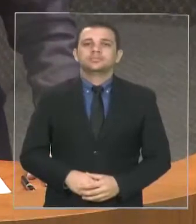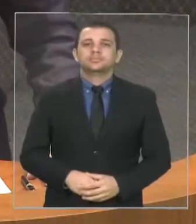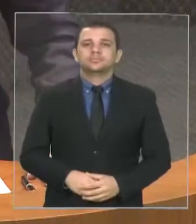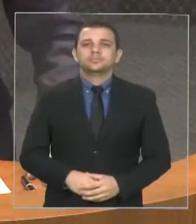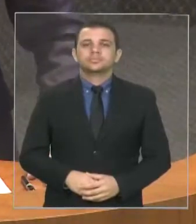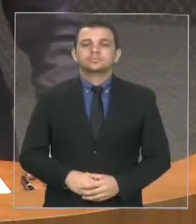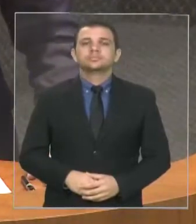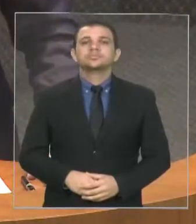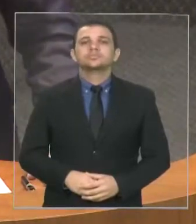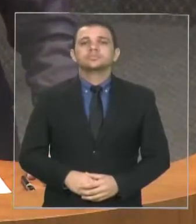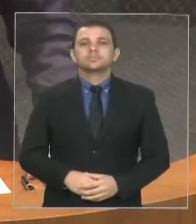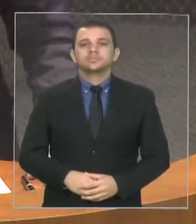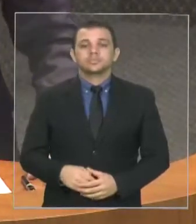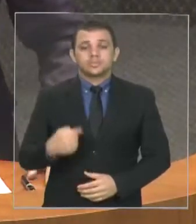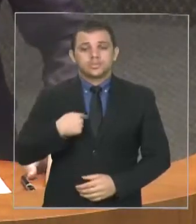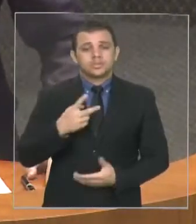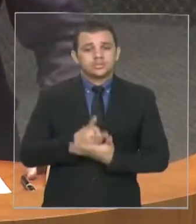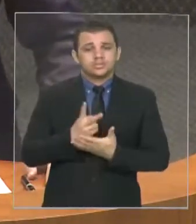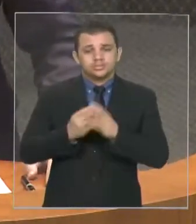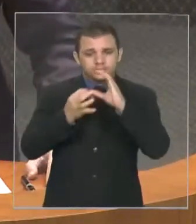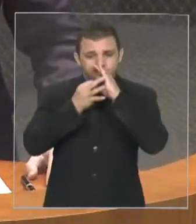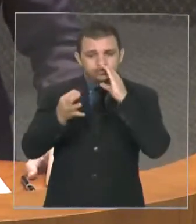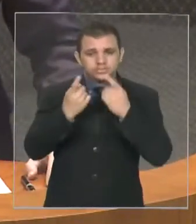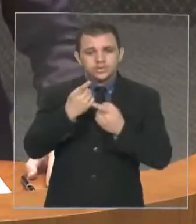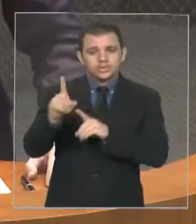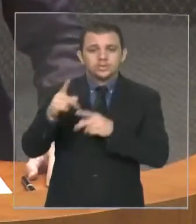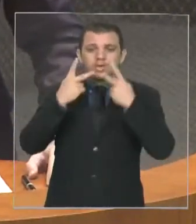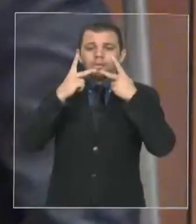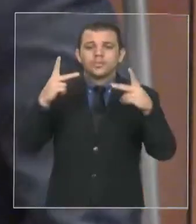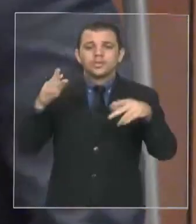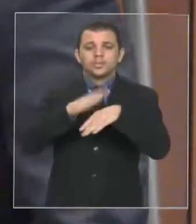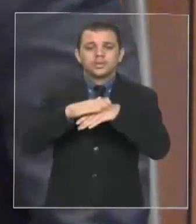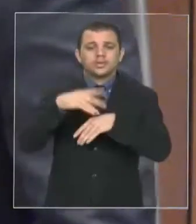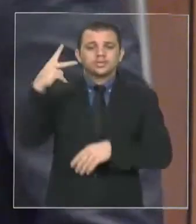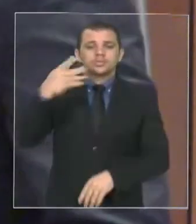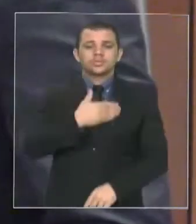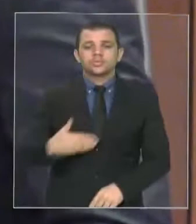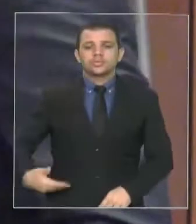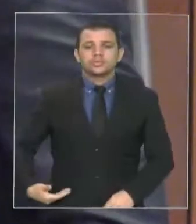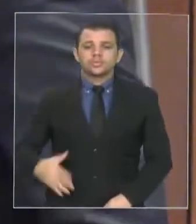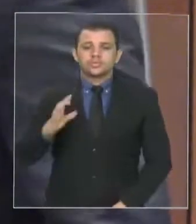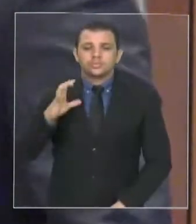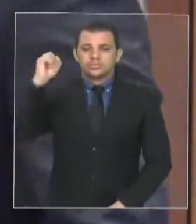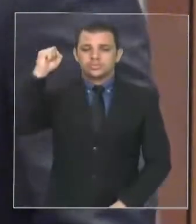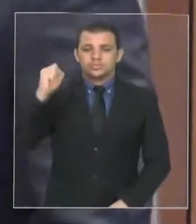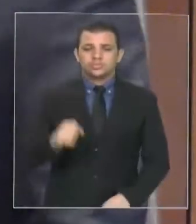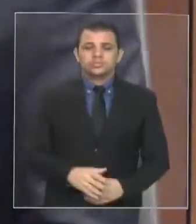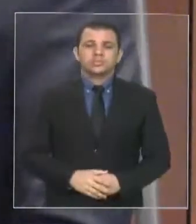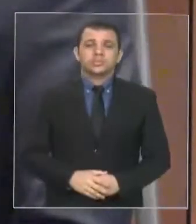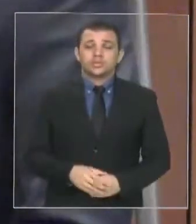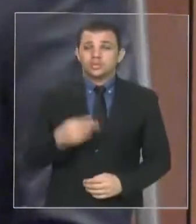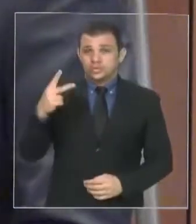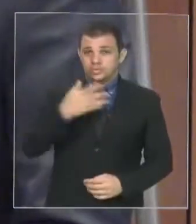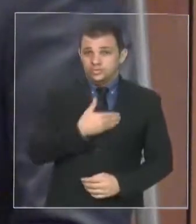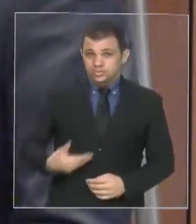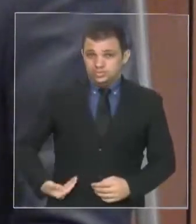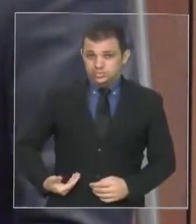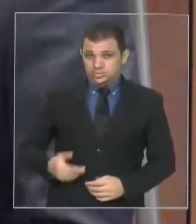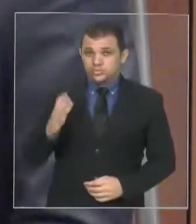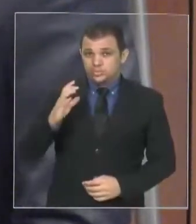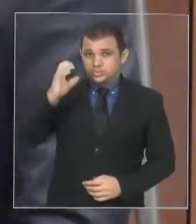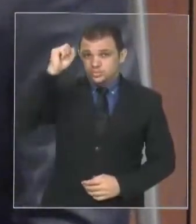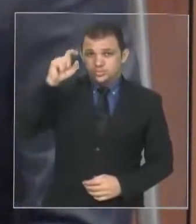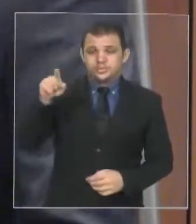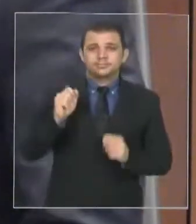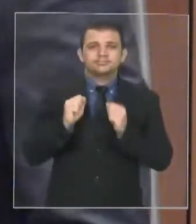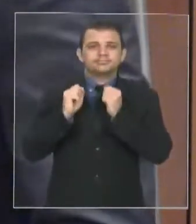das propagandas enganosas do governo comunista. O governo comunista tem gastado recursos